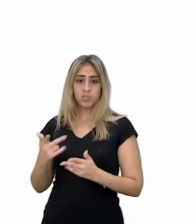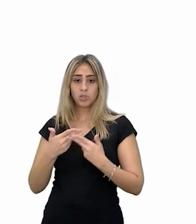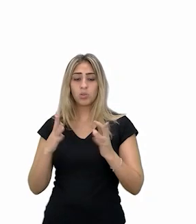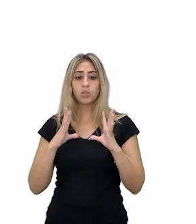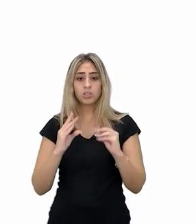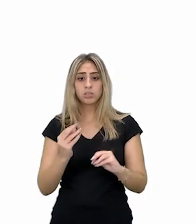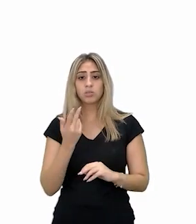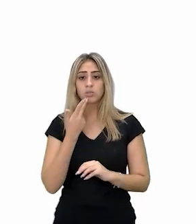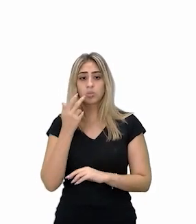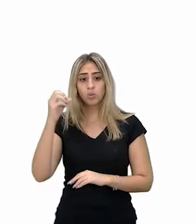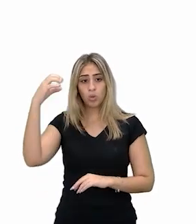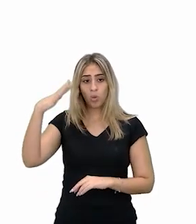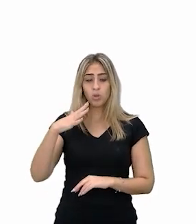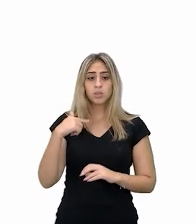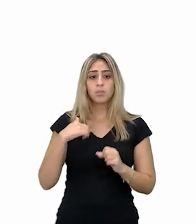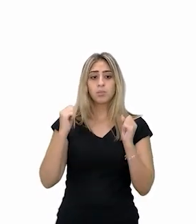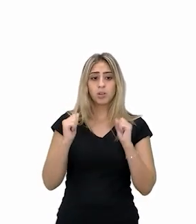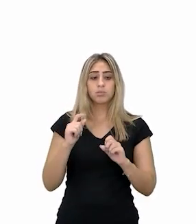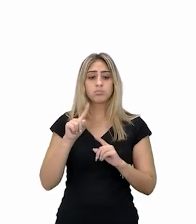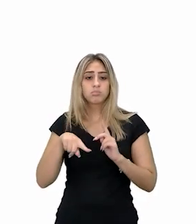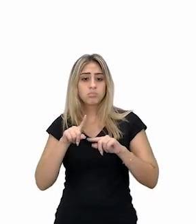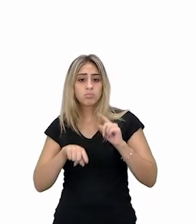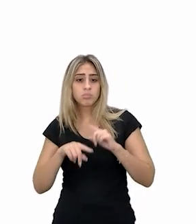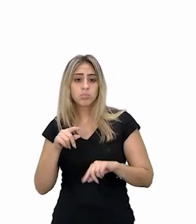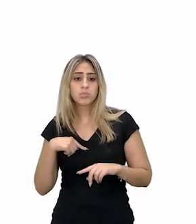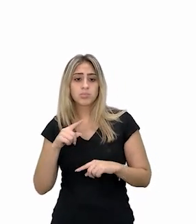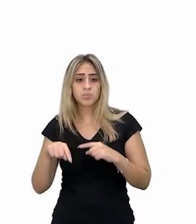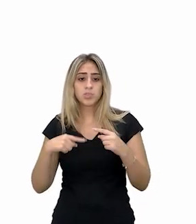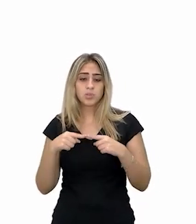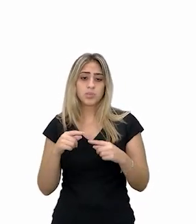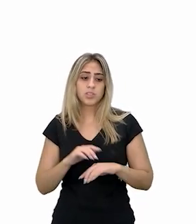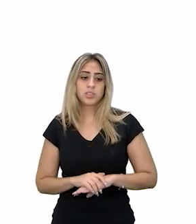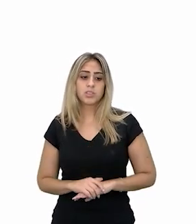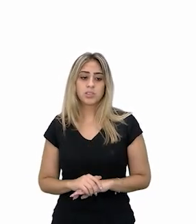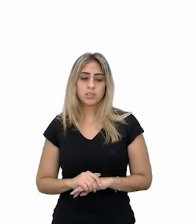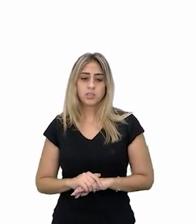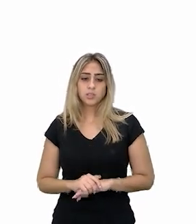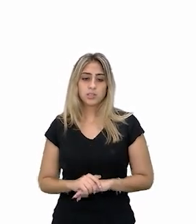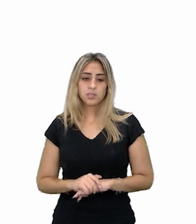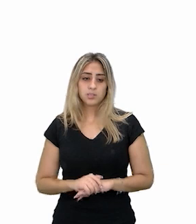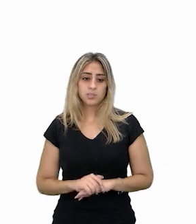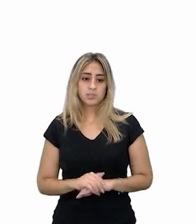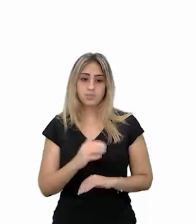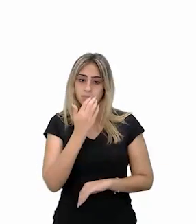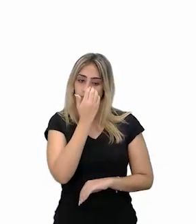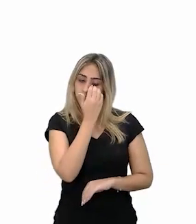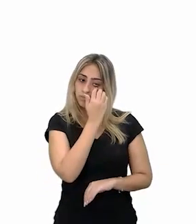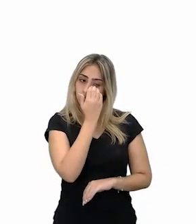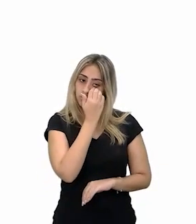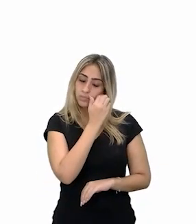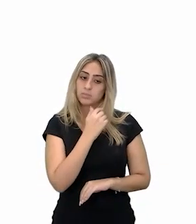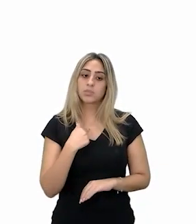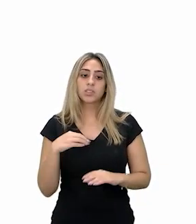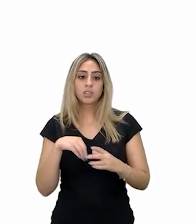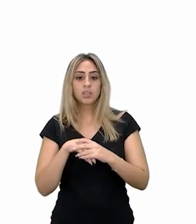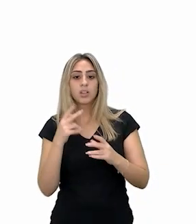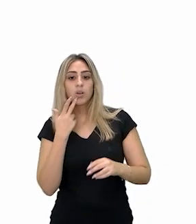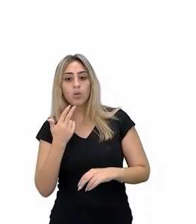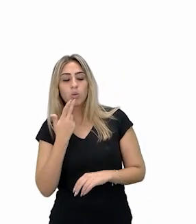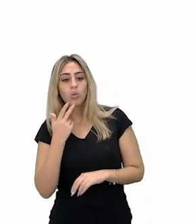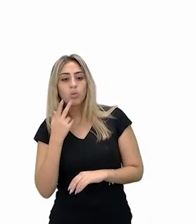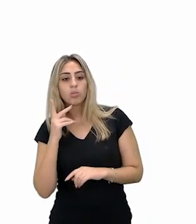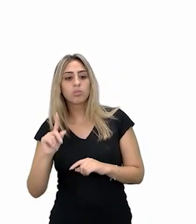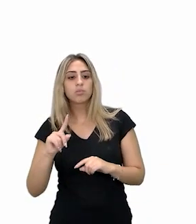cores de luz podem ser formadas pela composição das 3 cores primárias de luz e que a cor de um objeto